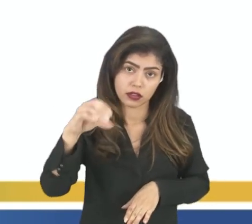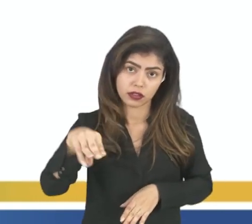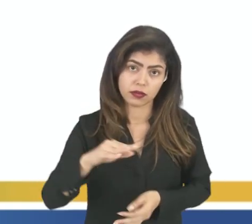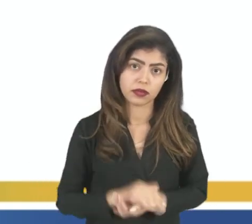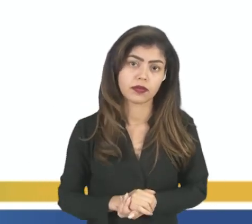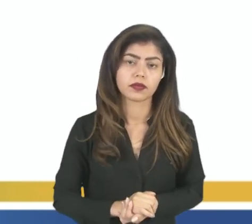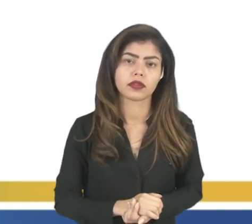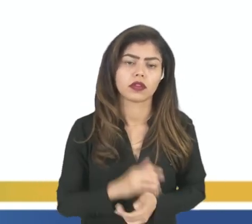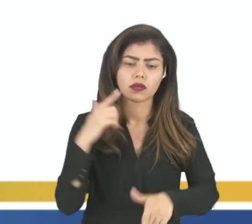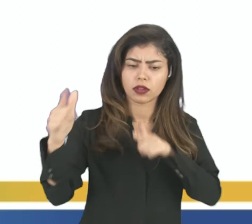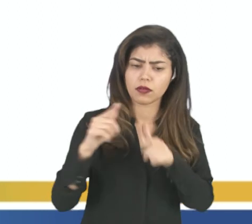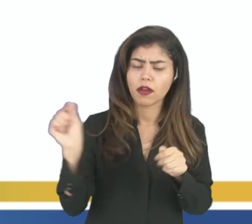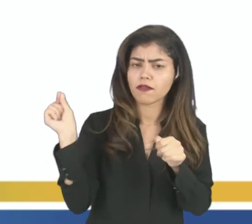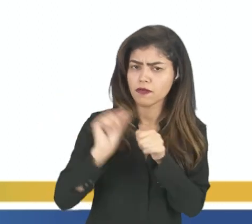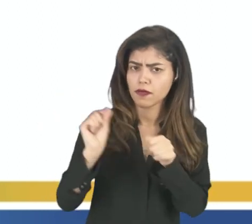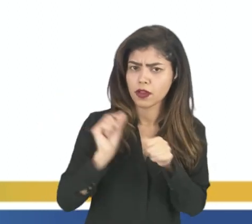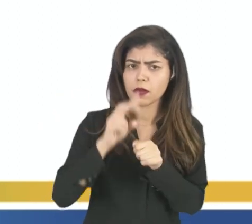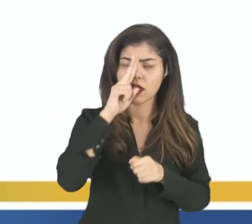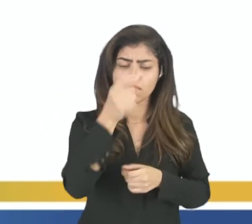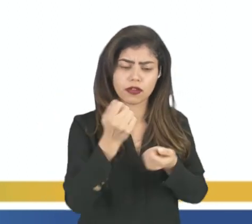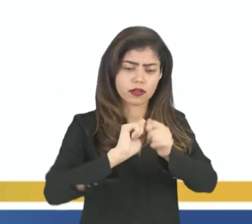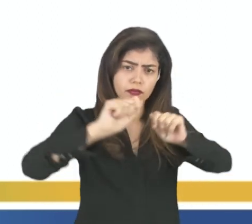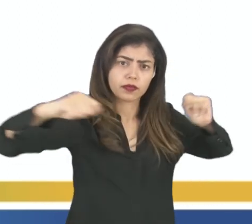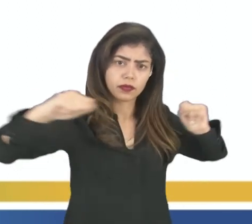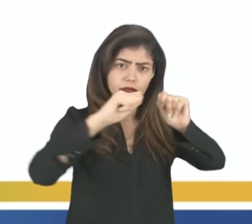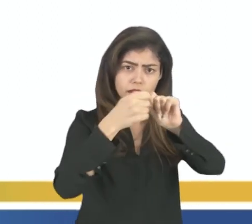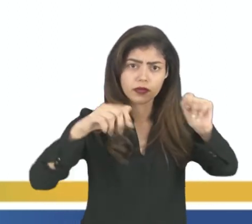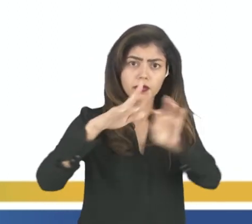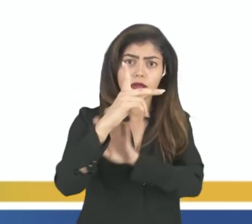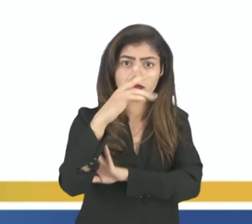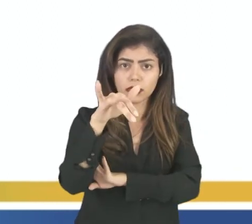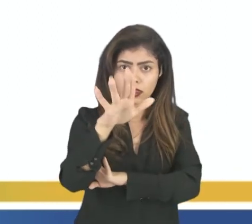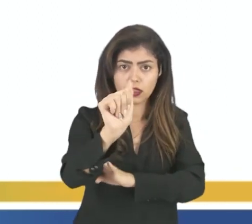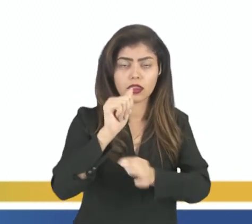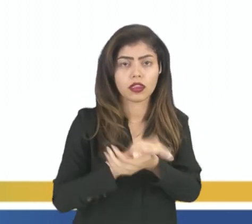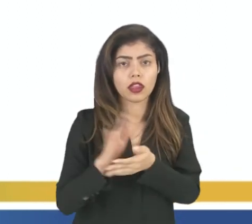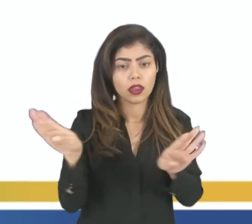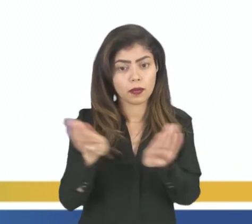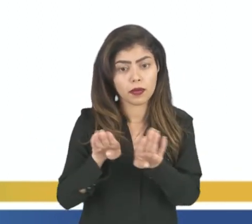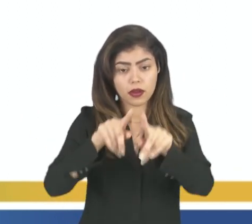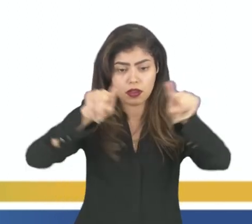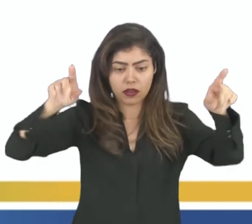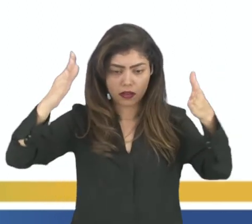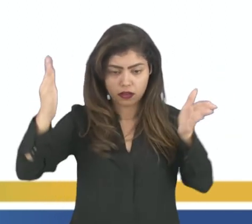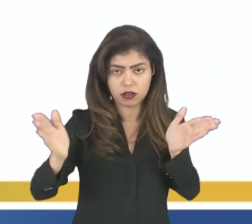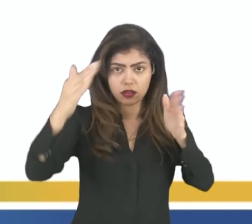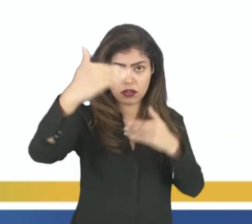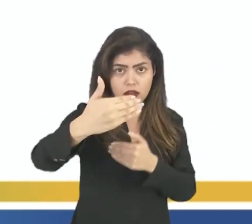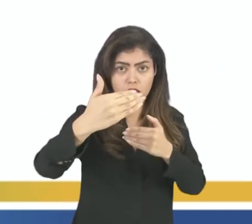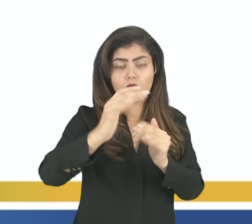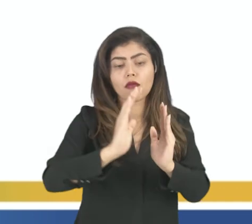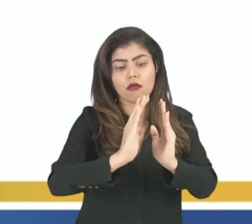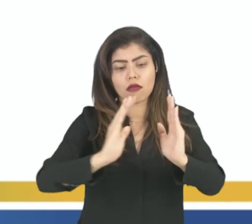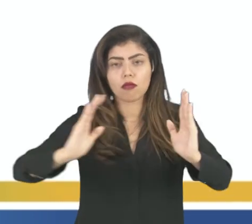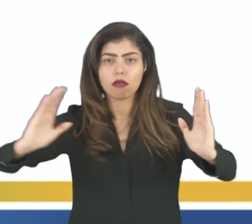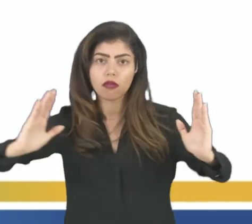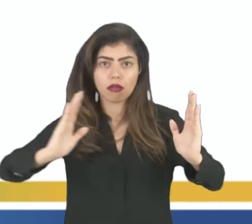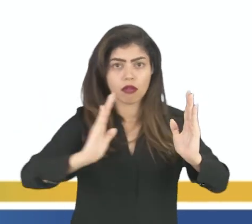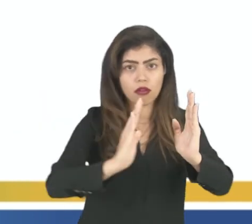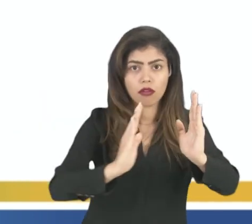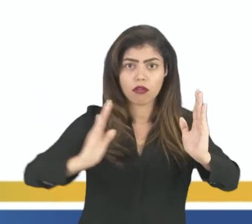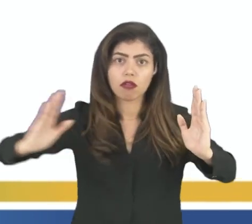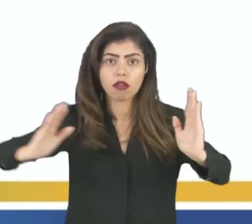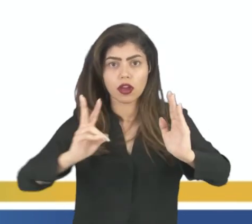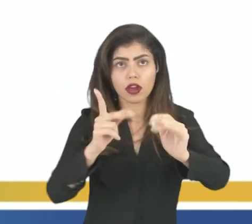O trabalho realizado pela força elástica aplicada pela mola sobre o bloco, quando este se desloca da posição A até a